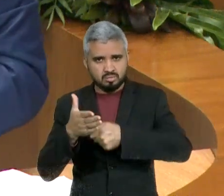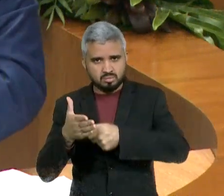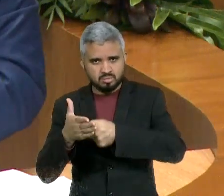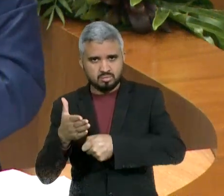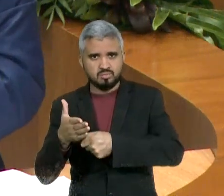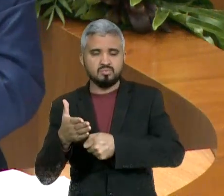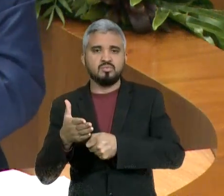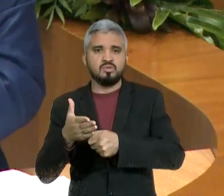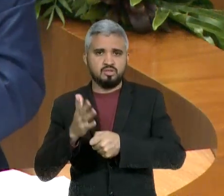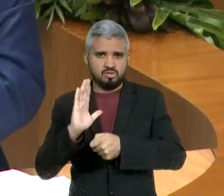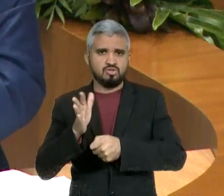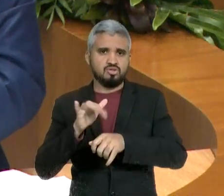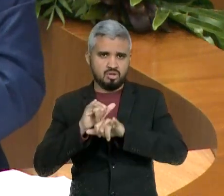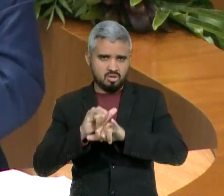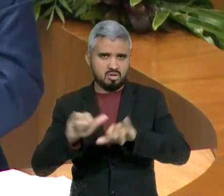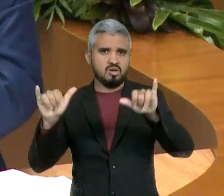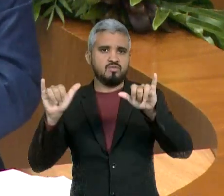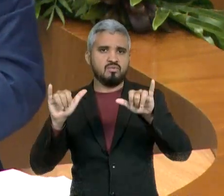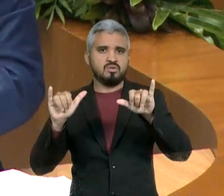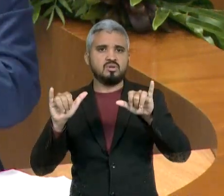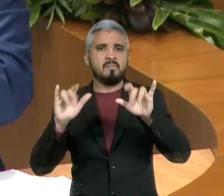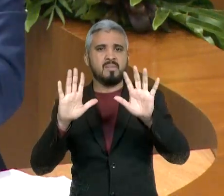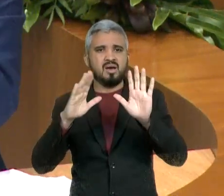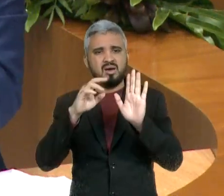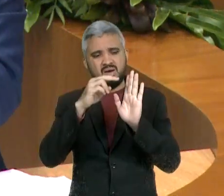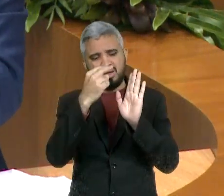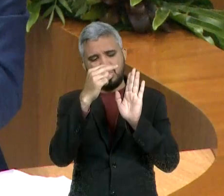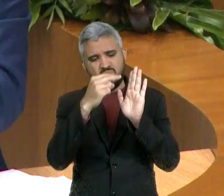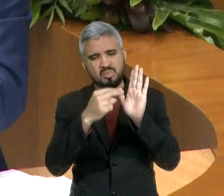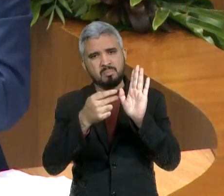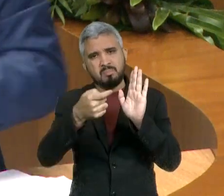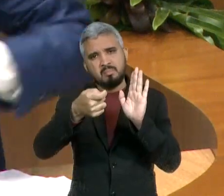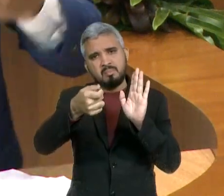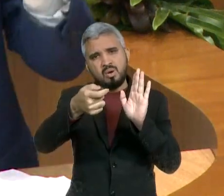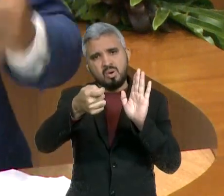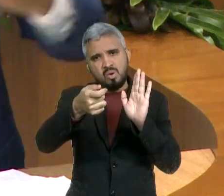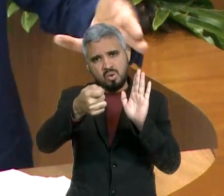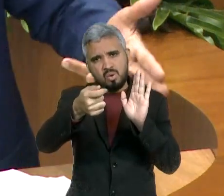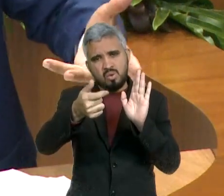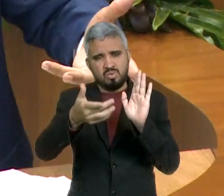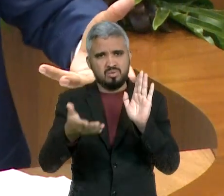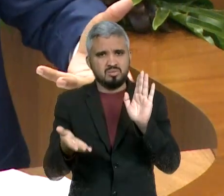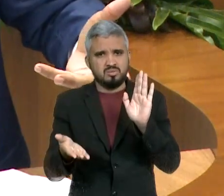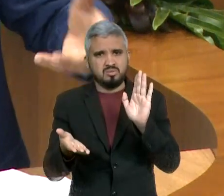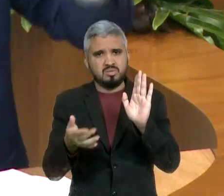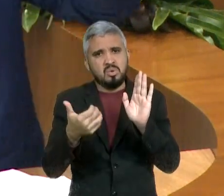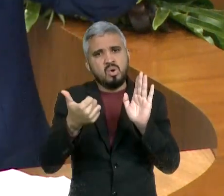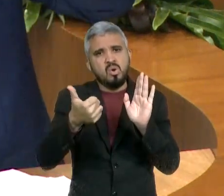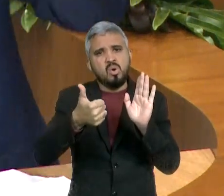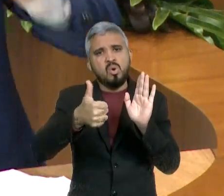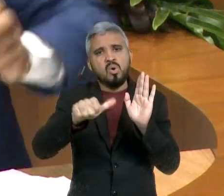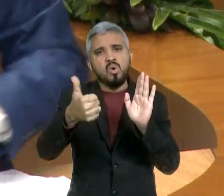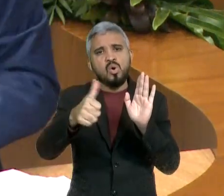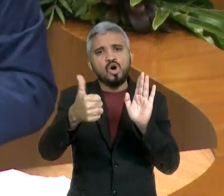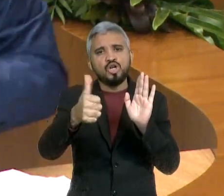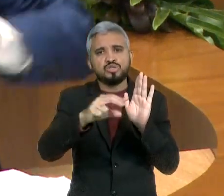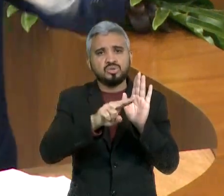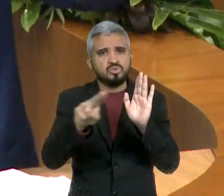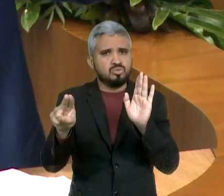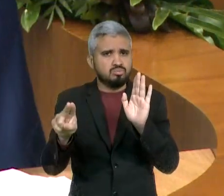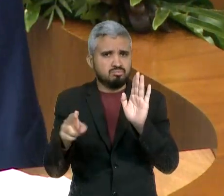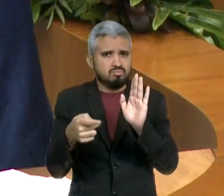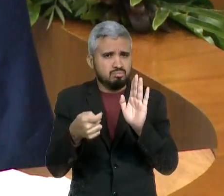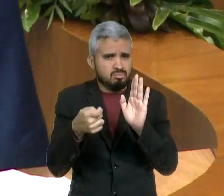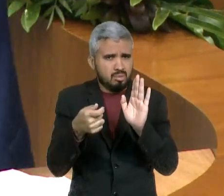uma relação que é muito pequena, uma relação temporária, provisória, mas só com 11 nomes. Por que o nosso